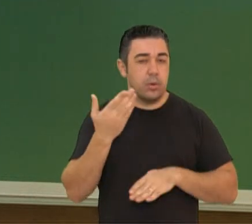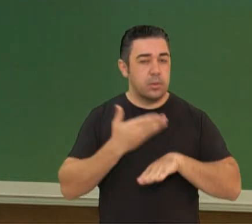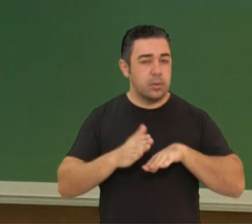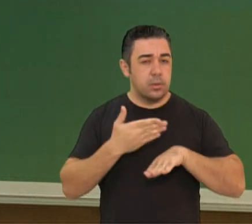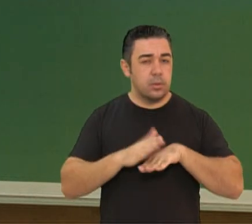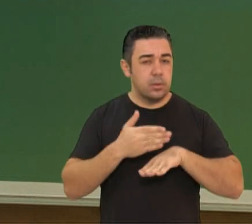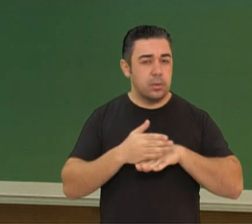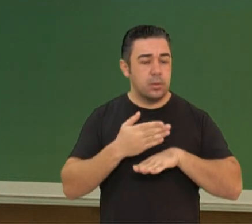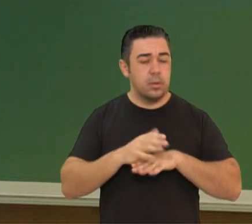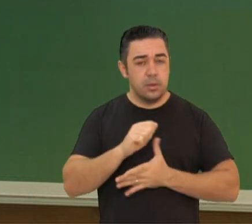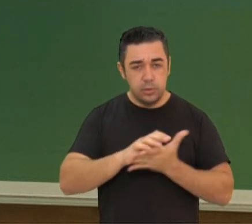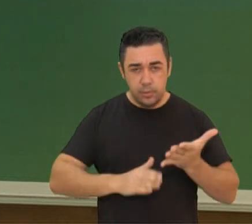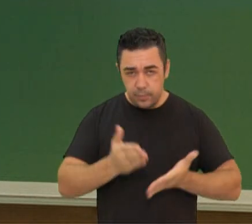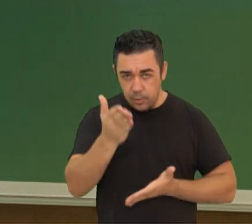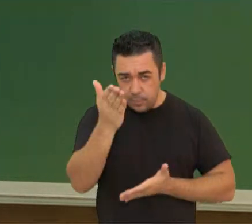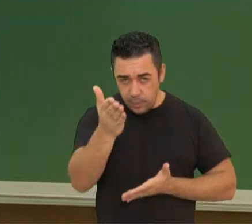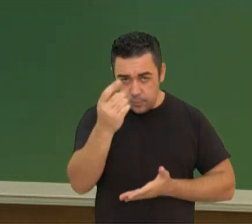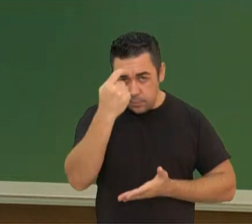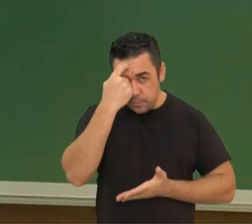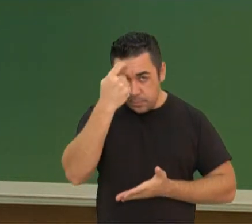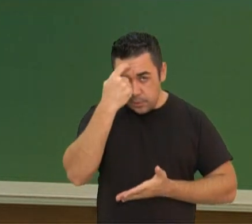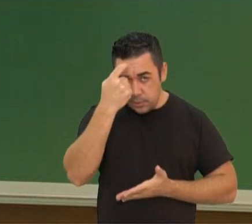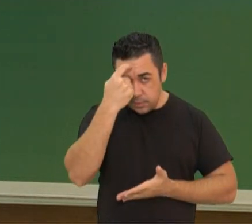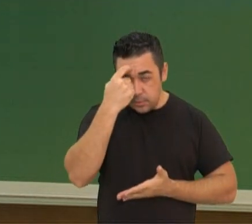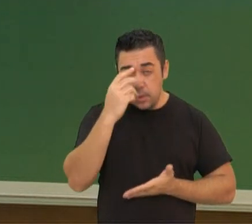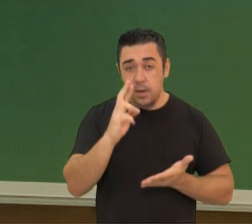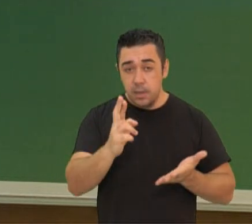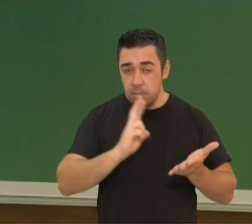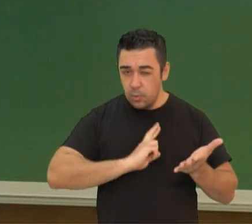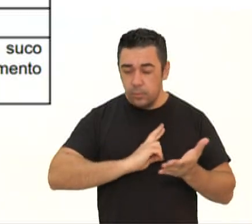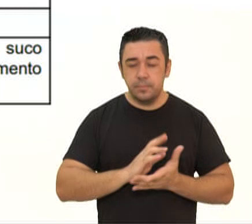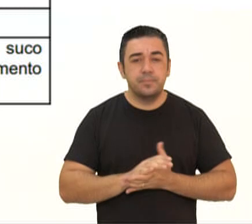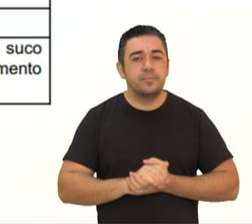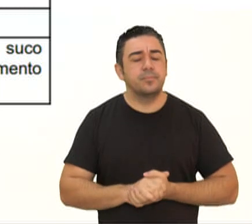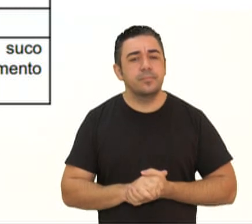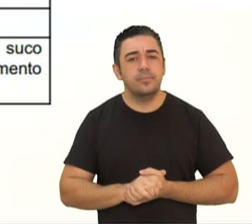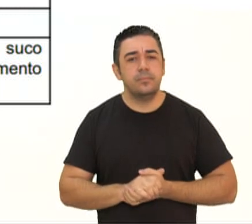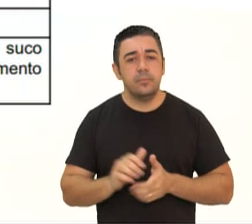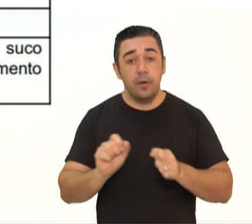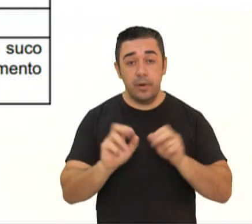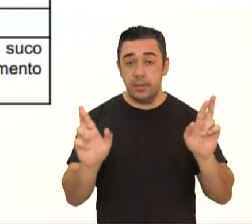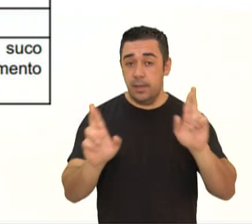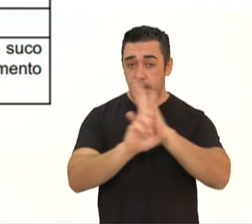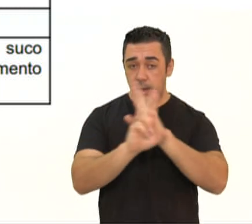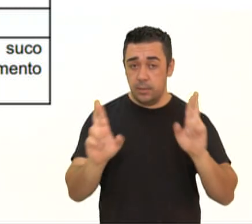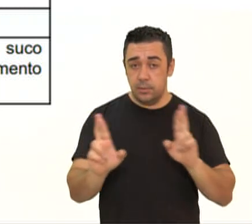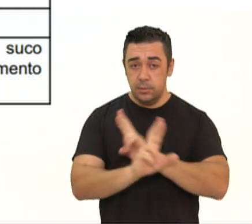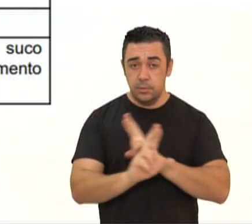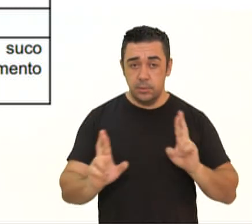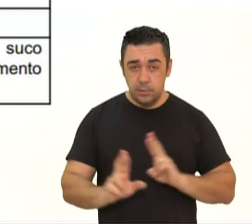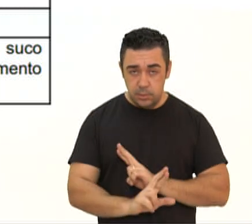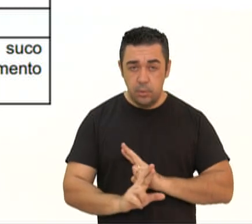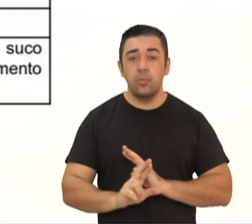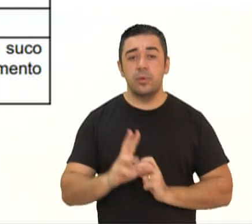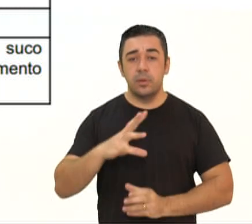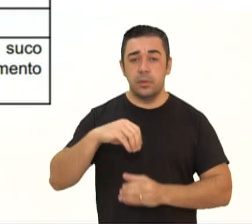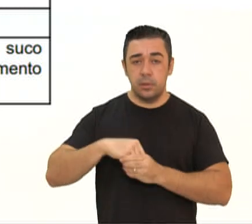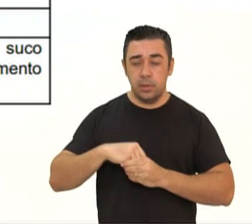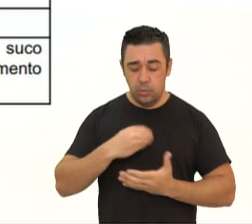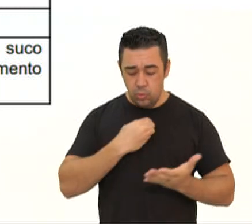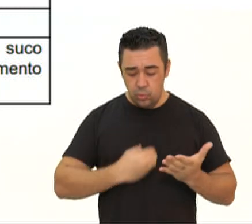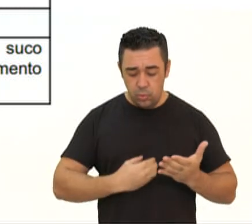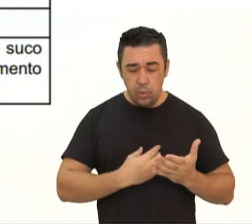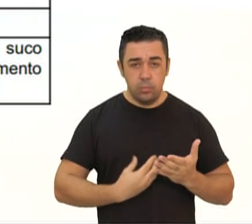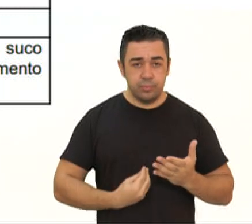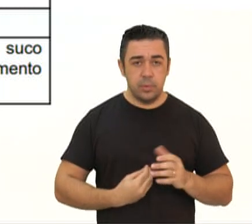Temos mais um exercício aqui para você pensar aí e responder. Relacione as estruturas digestórias da